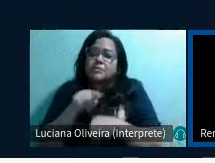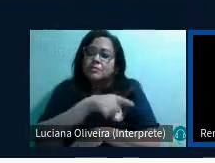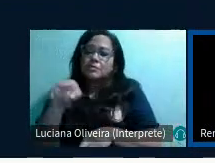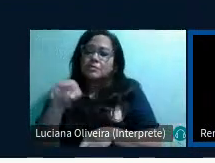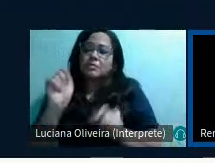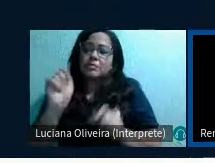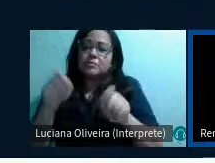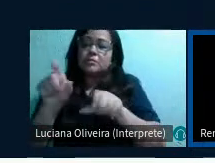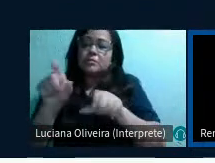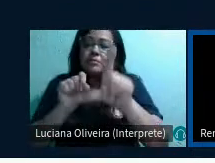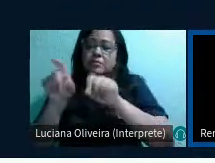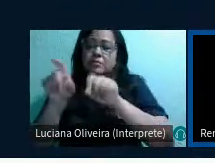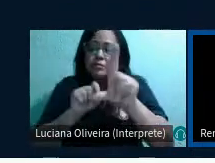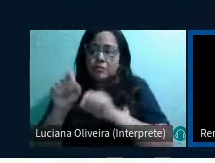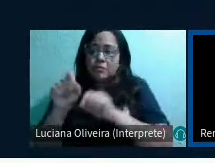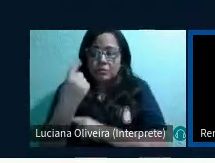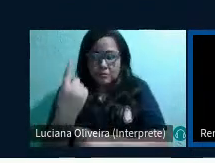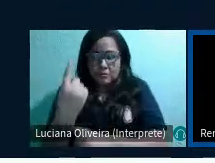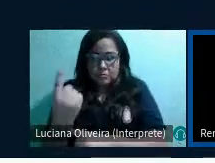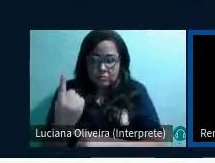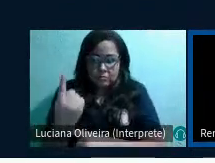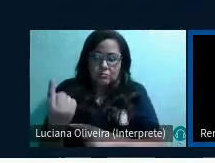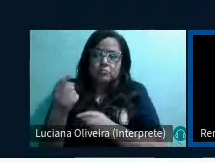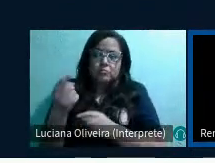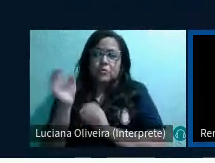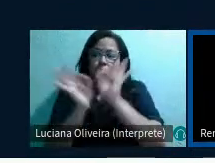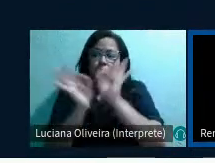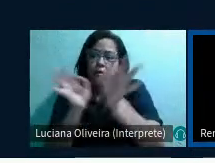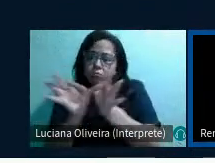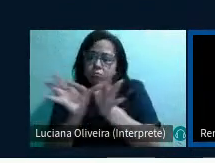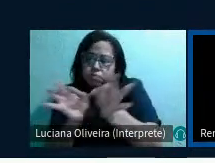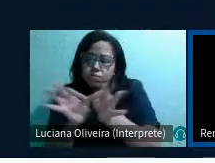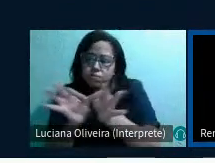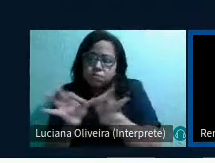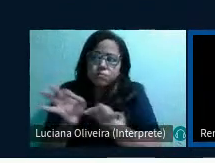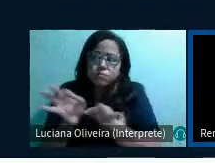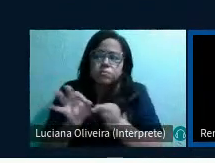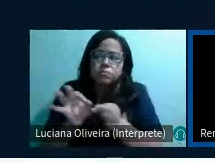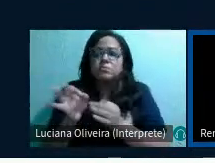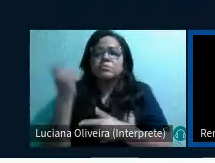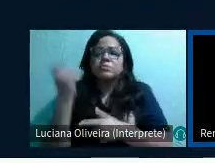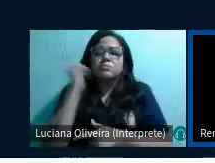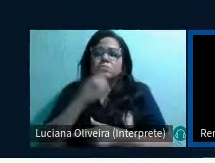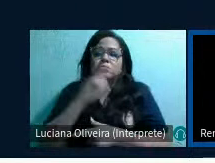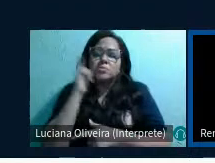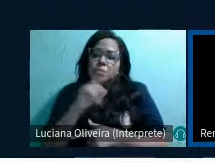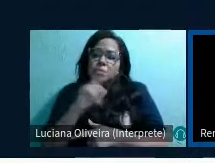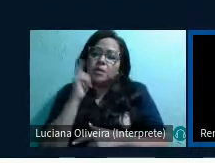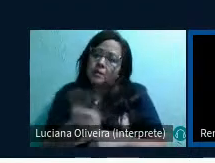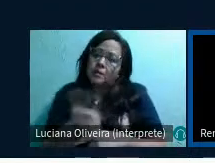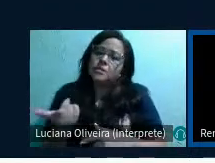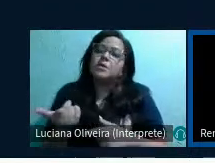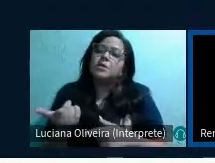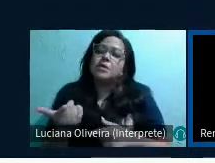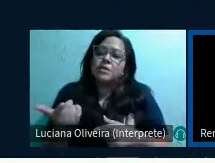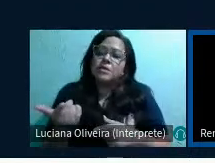eles para que eles enfrentem toda essa pista do OBR. Vai ser uma arena virtual também, dentro desse